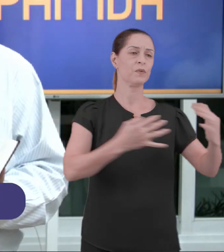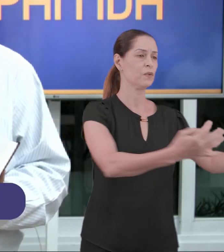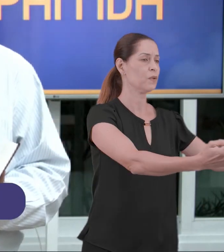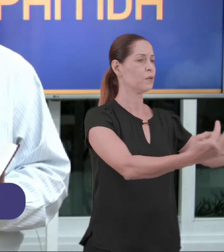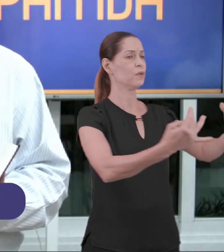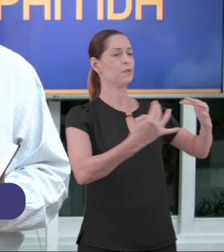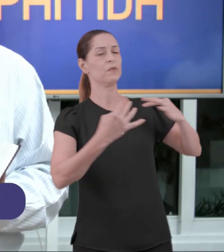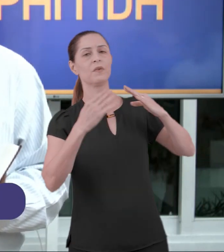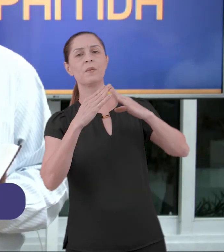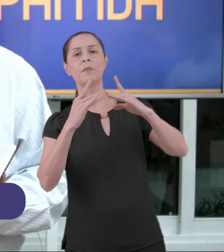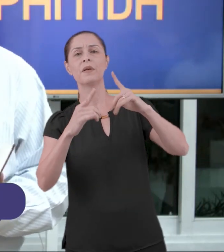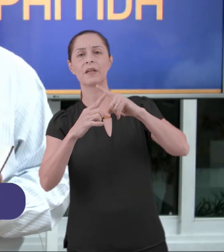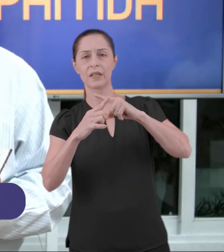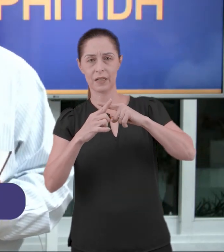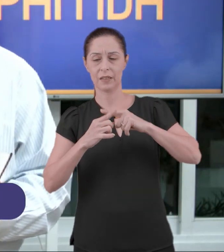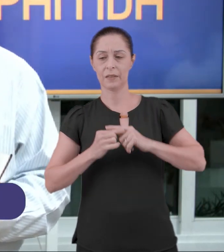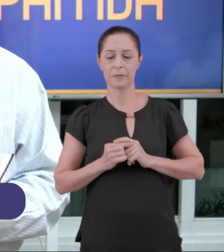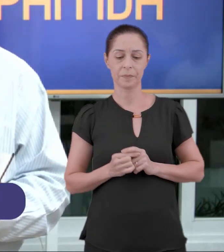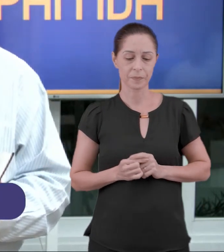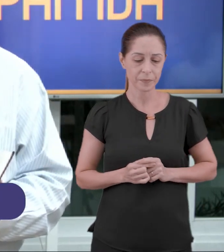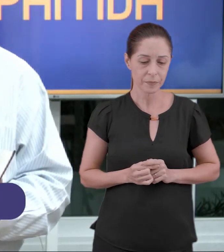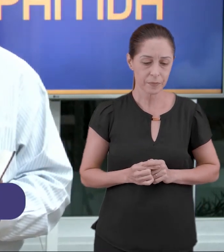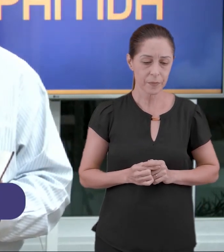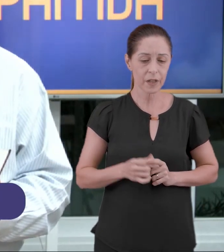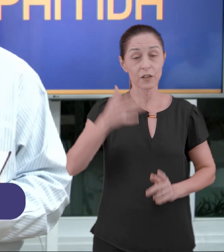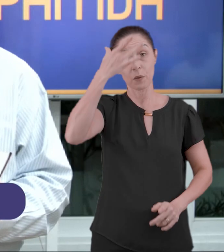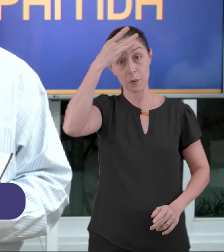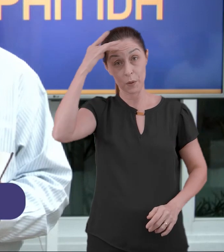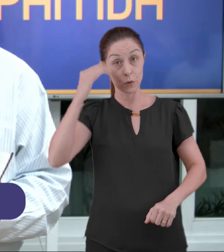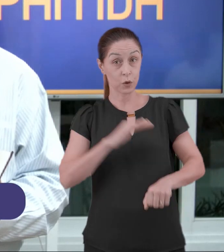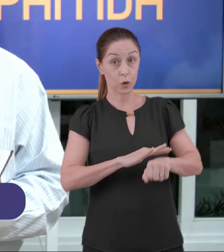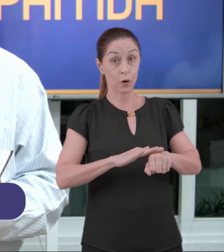E uma pessoa que me procurou